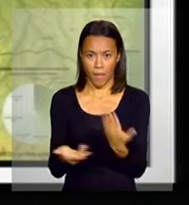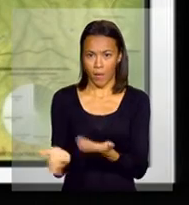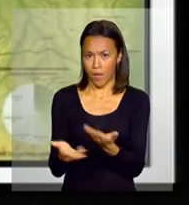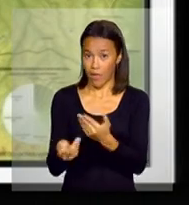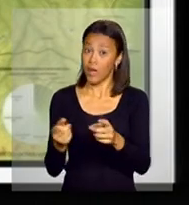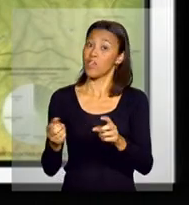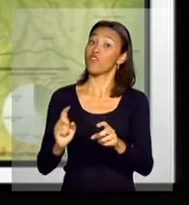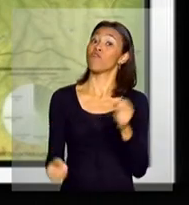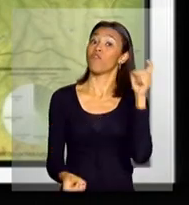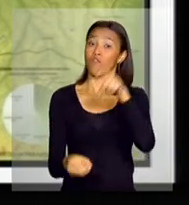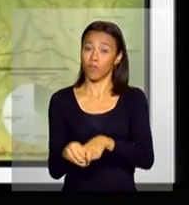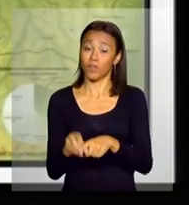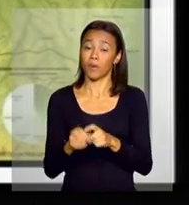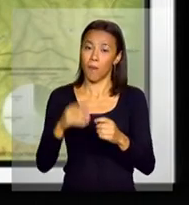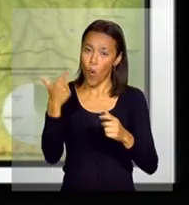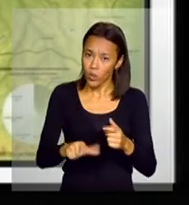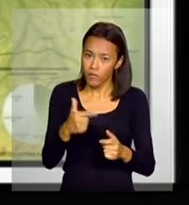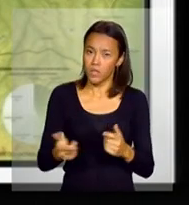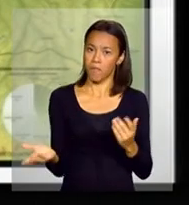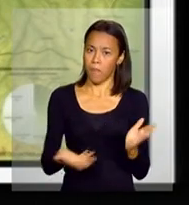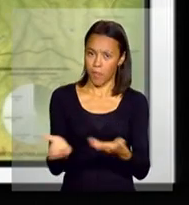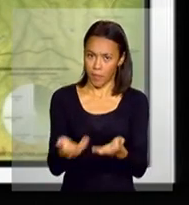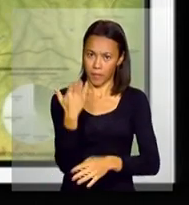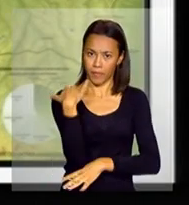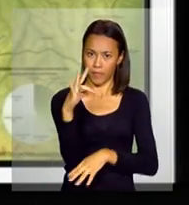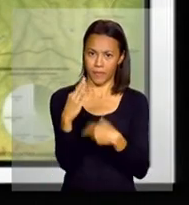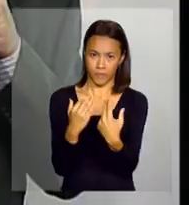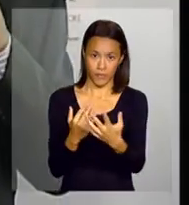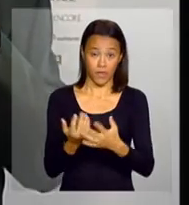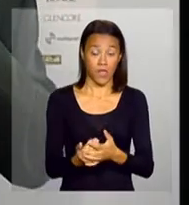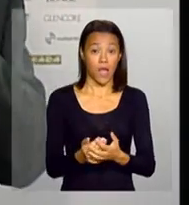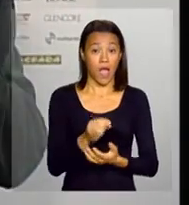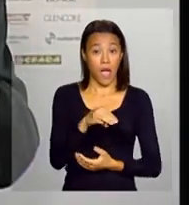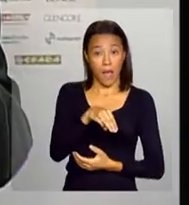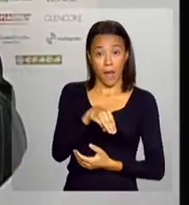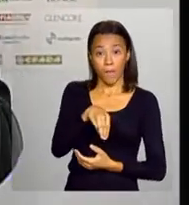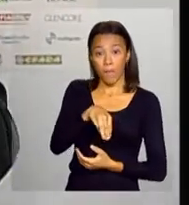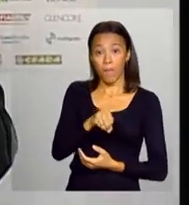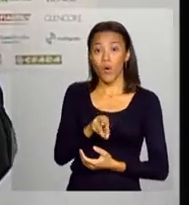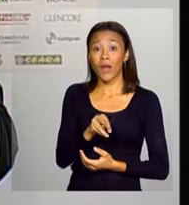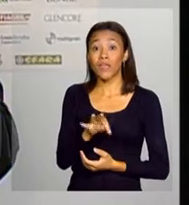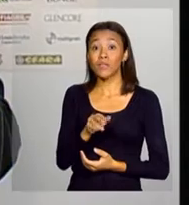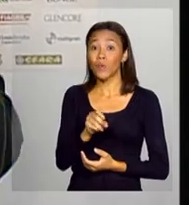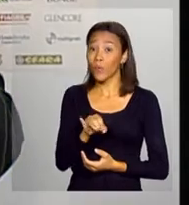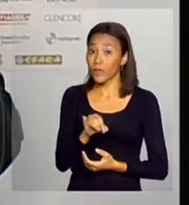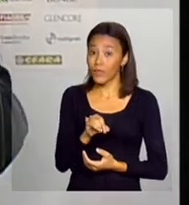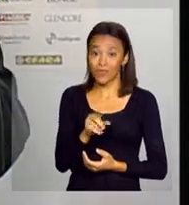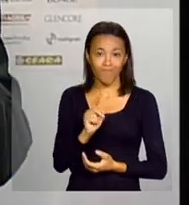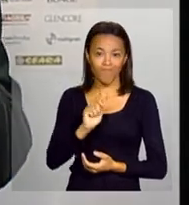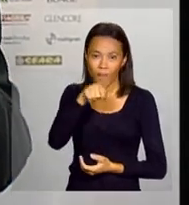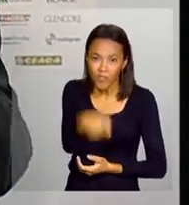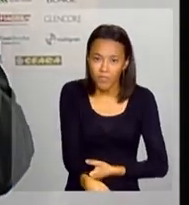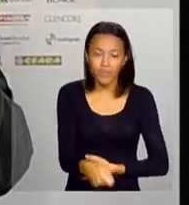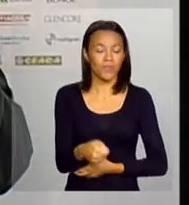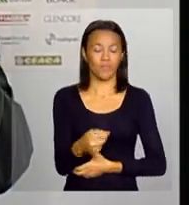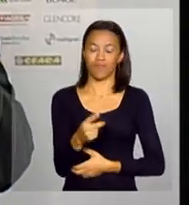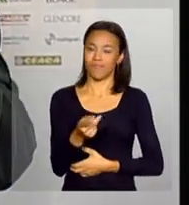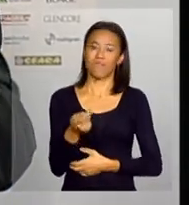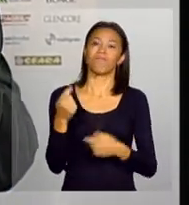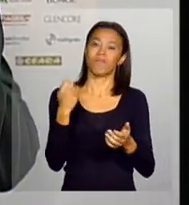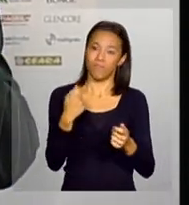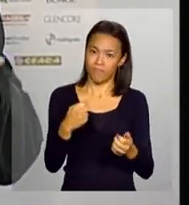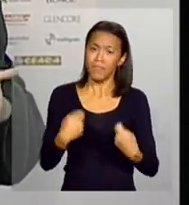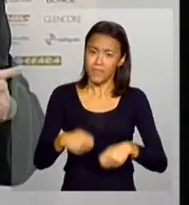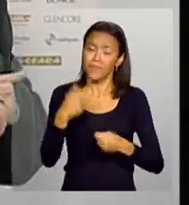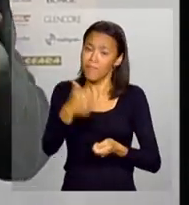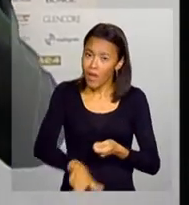voltaram a desmatar, ou seja, a pressão exercida pela moratória não foi suficiente. E que pressão é essa? Essa é importante. A